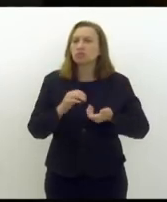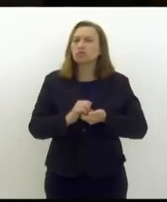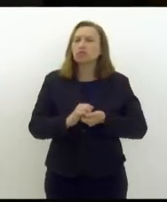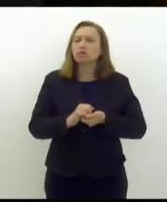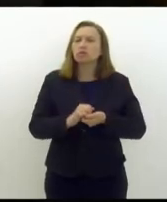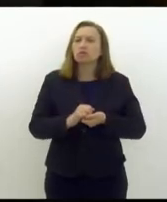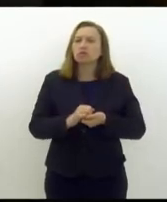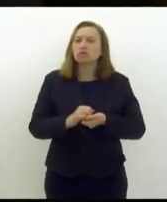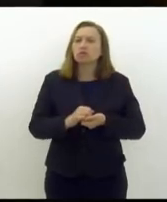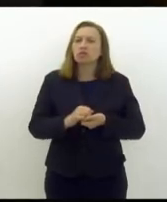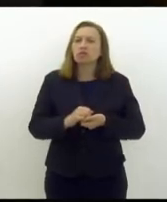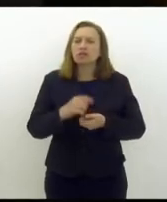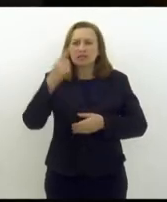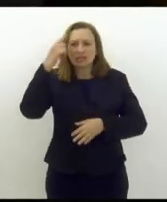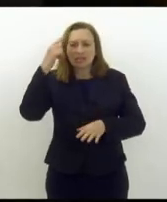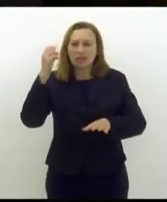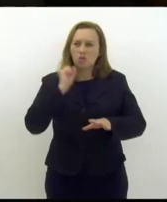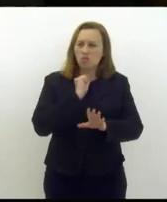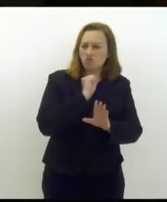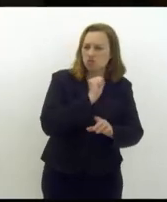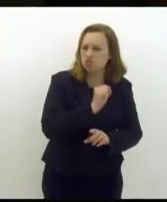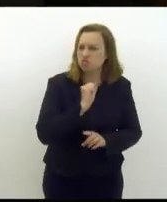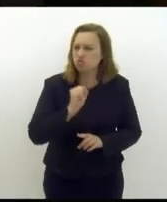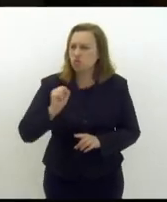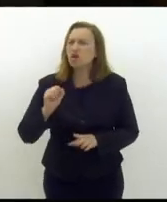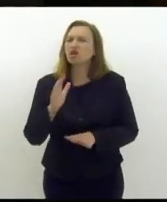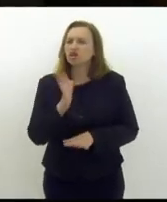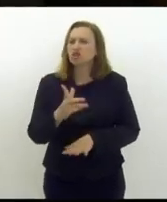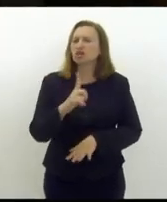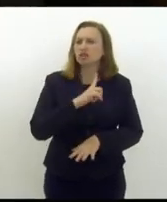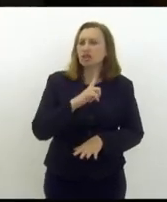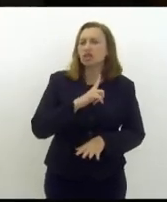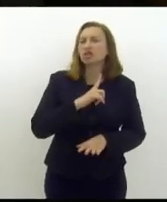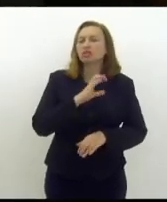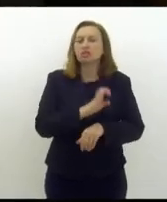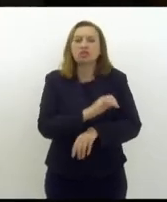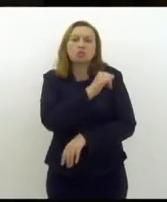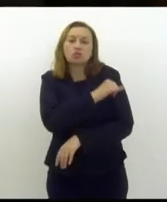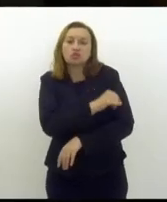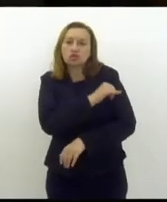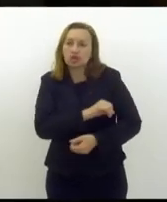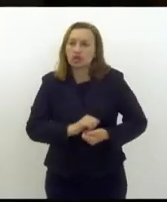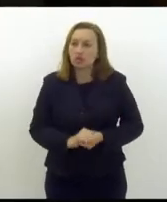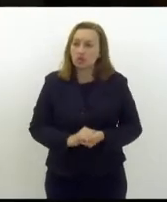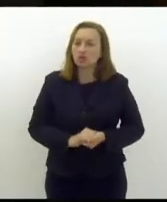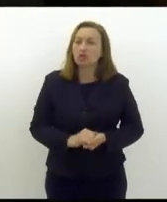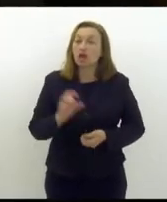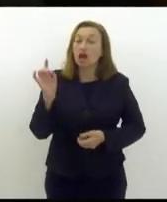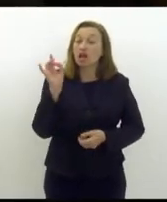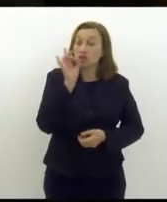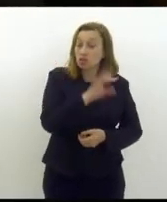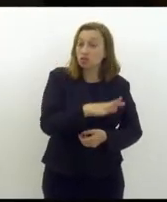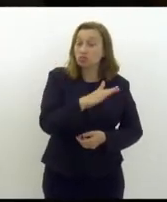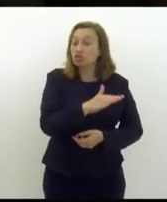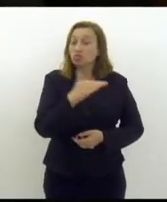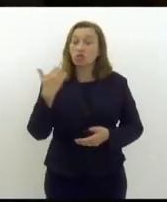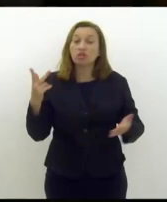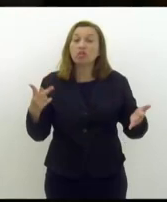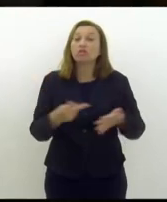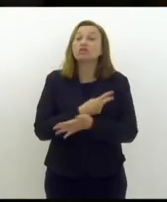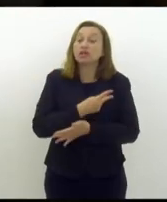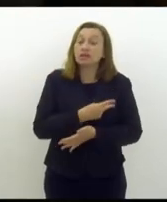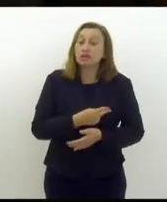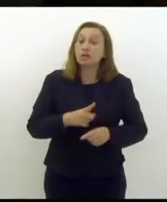a lógica de chacinas que a gente já tem no Estado do Rio de Janeiro inclusive as últimas chacinas que ocorreram